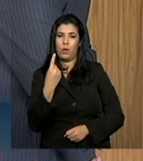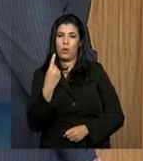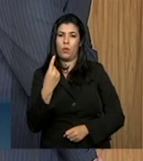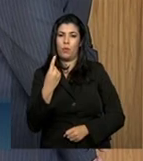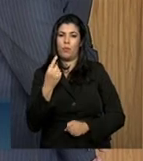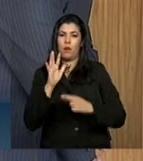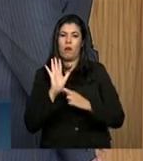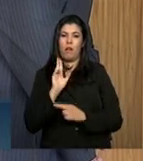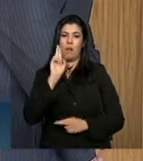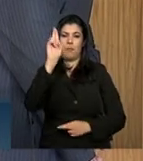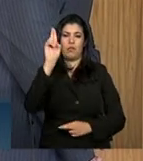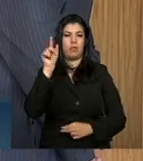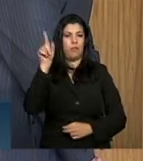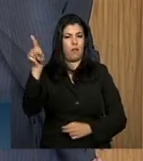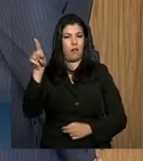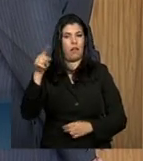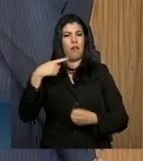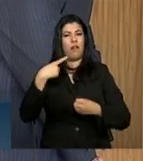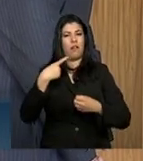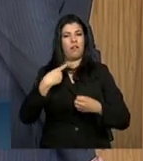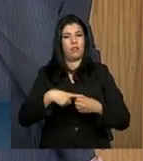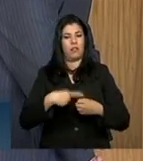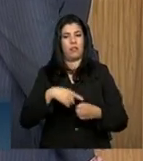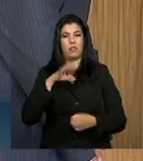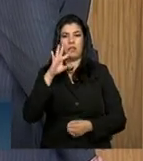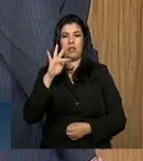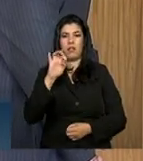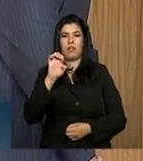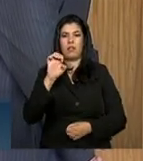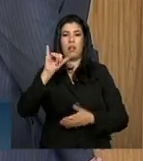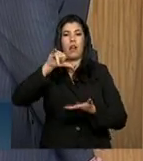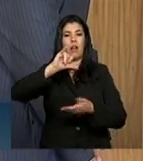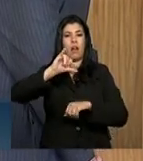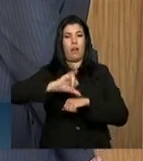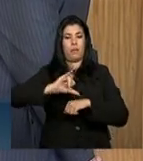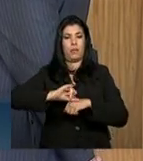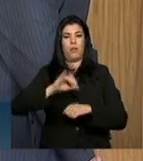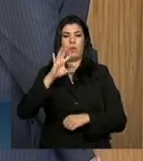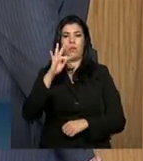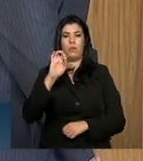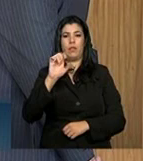e Israel possui embaixada aqui em Brasília.